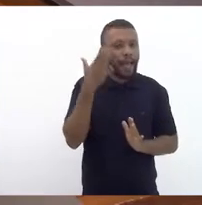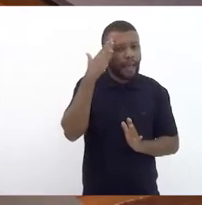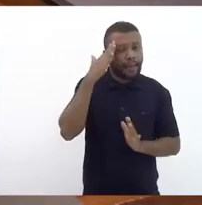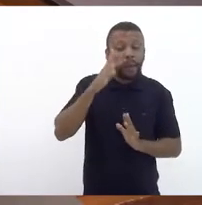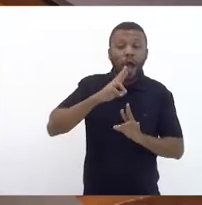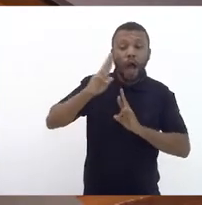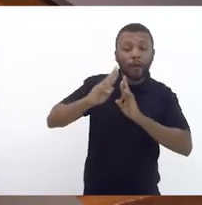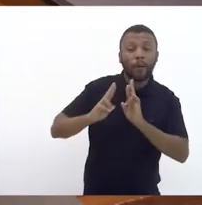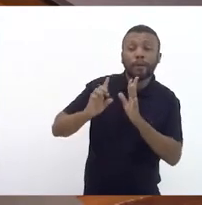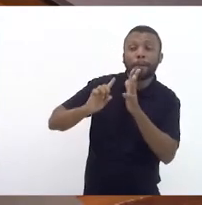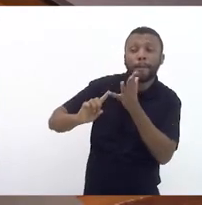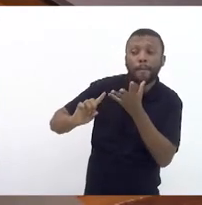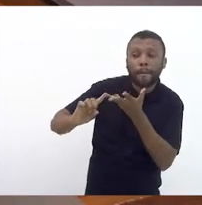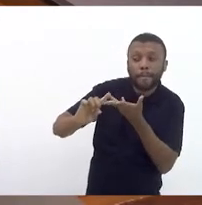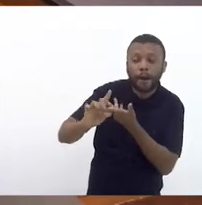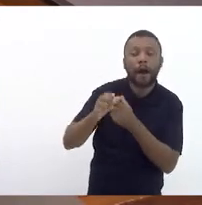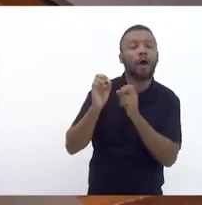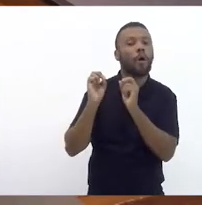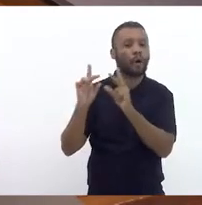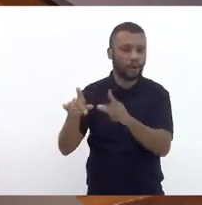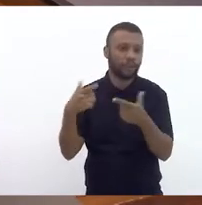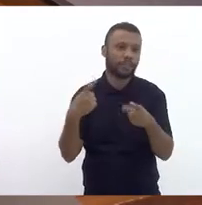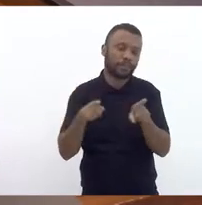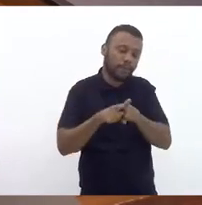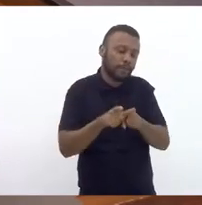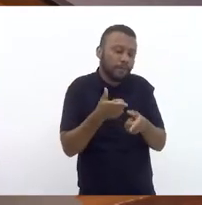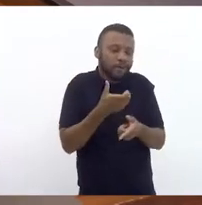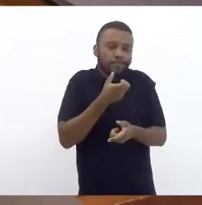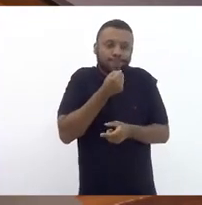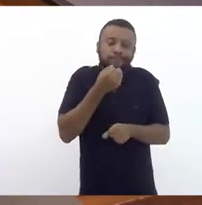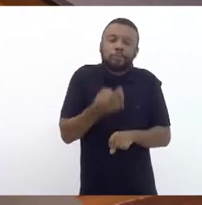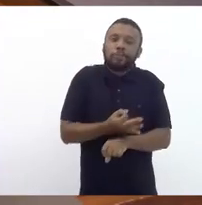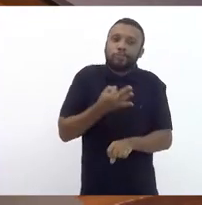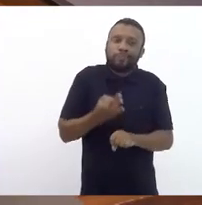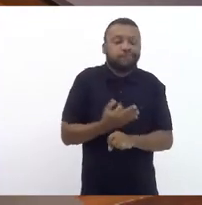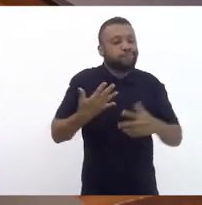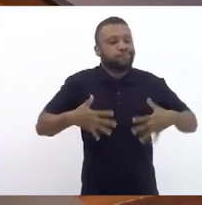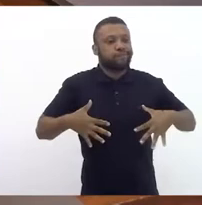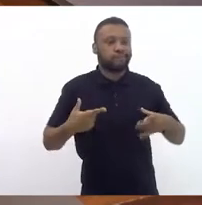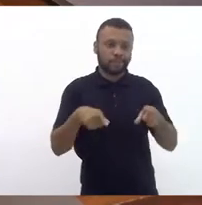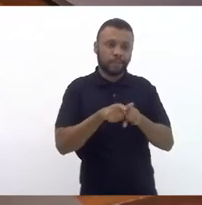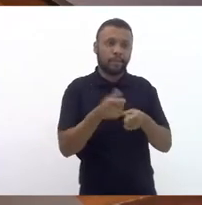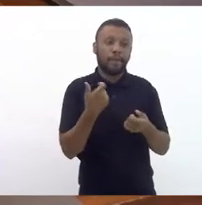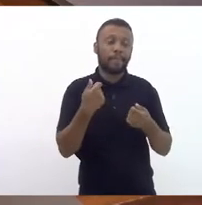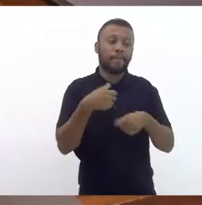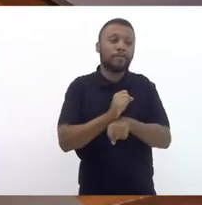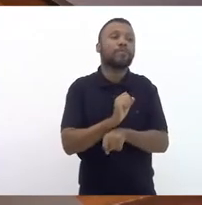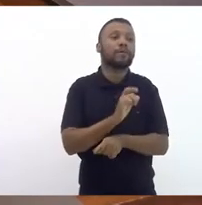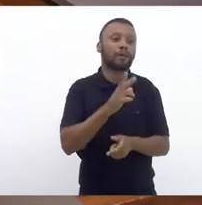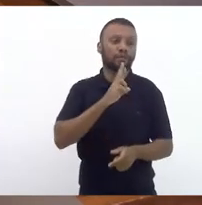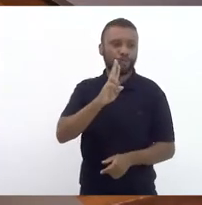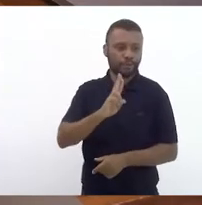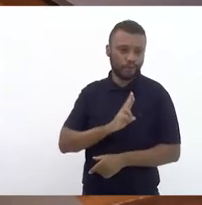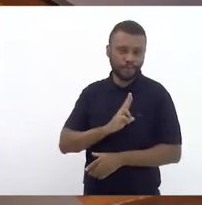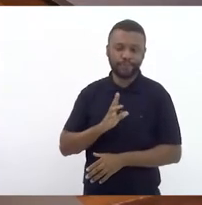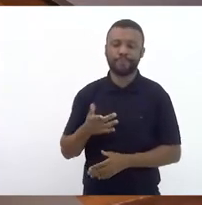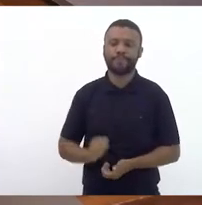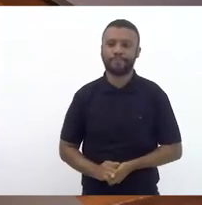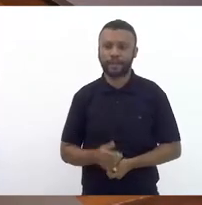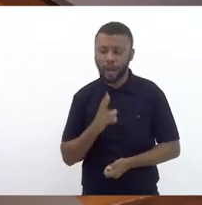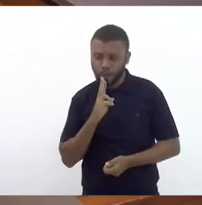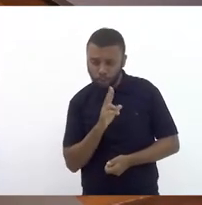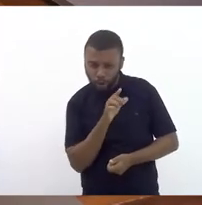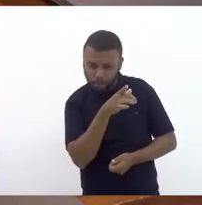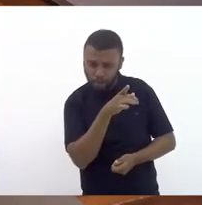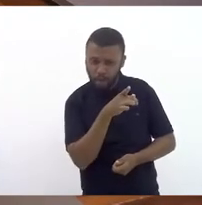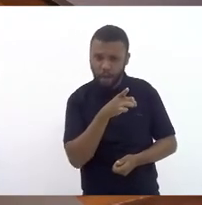respostas. É muita ansiedade. Eu também fico desesperada aqui. Vamos lá, doutor. Respondo à deputada enfermeira Rejane. Não.